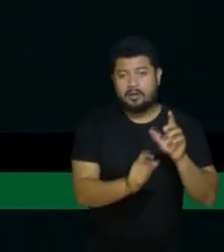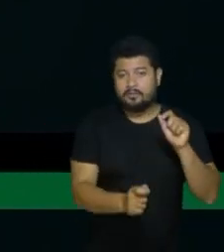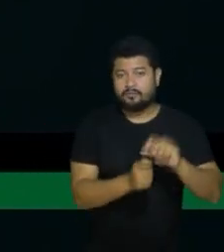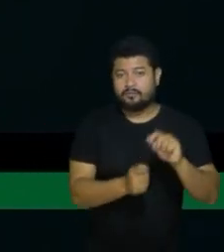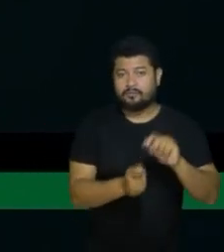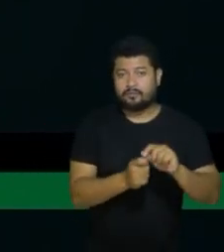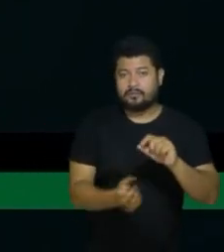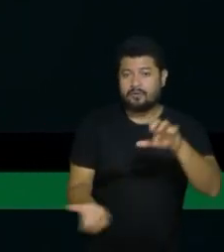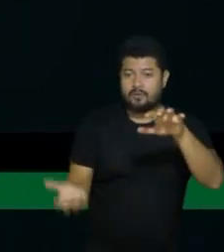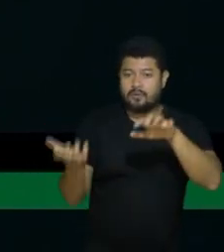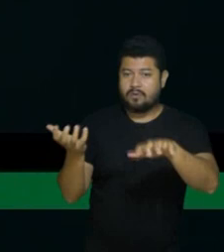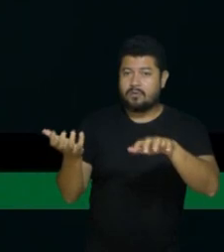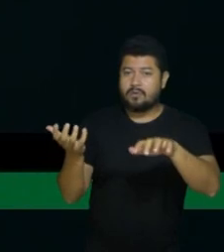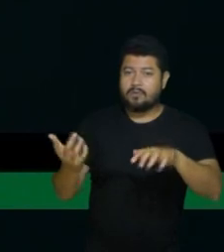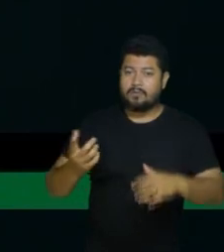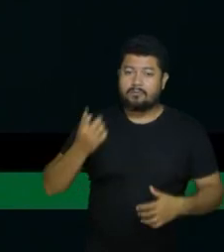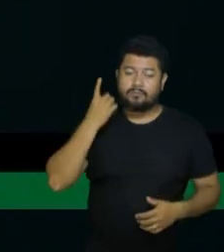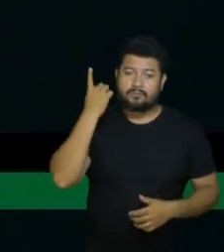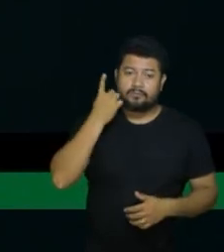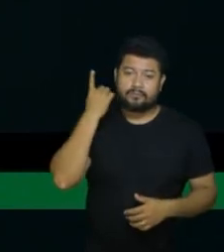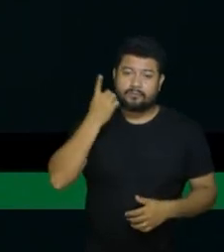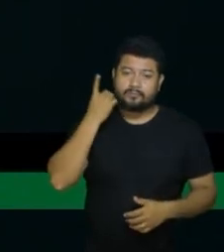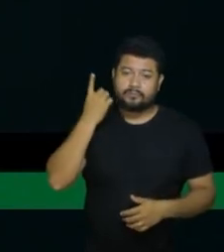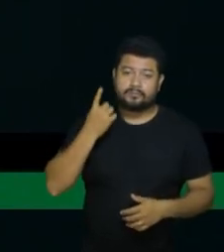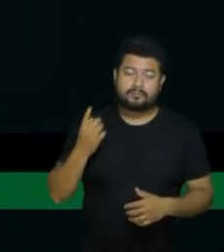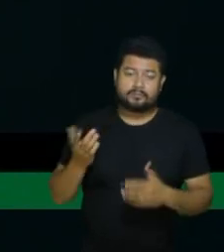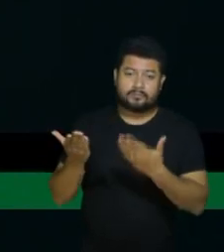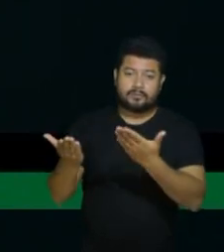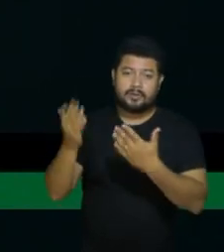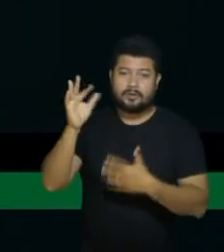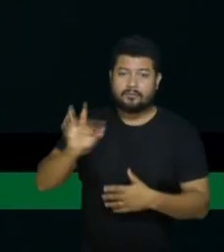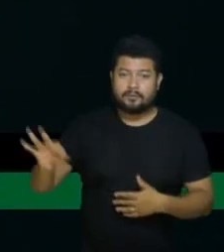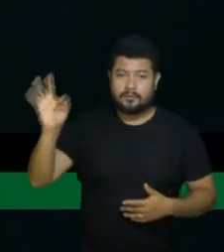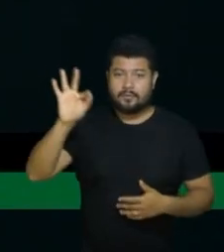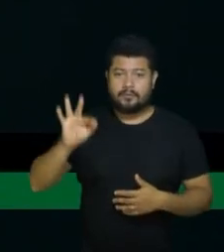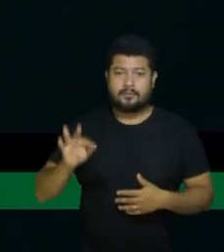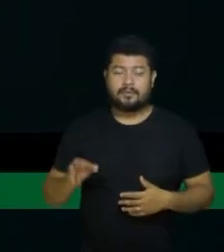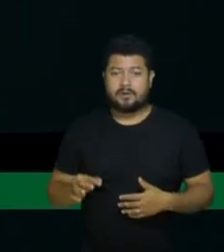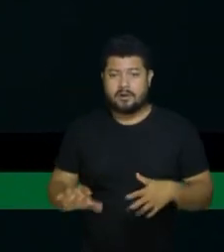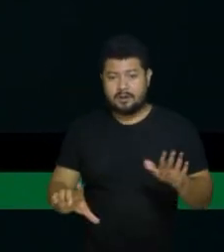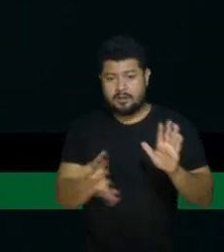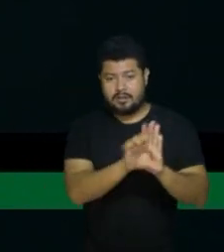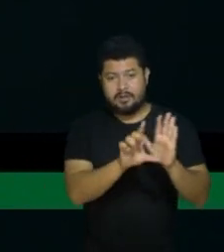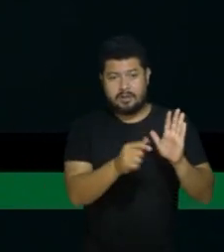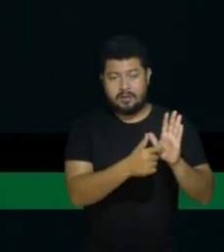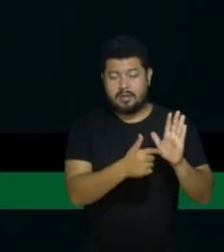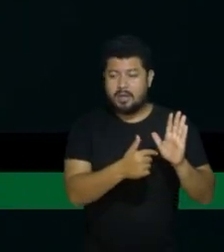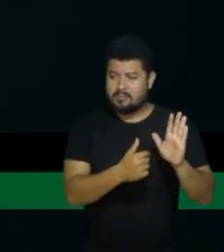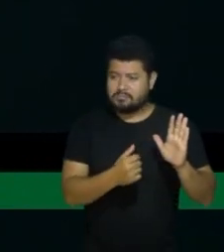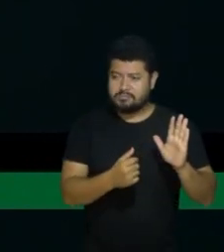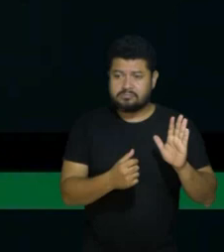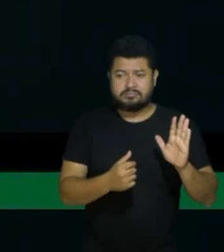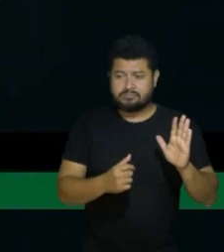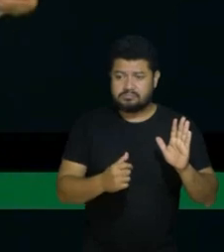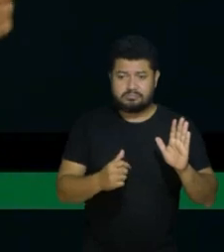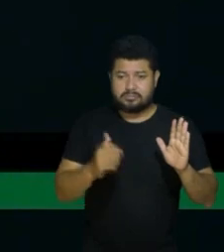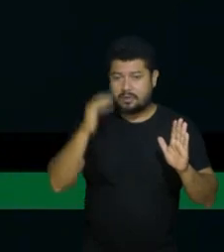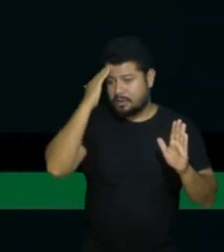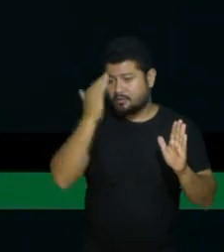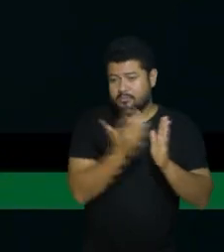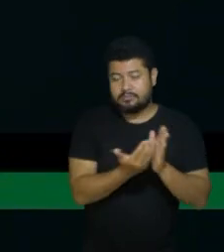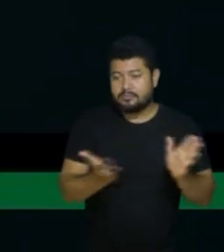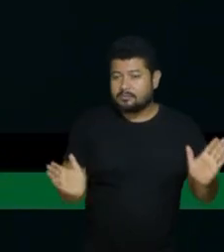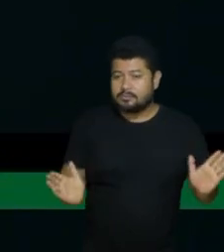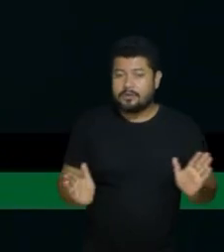deputados e pelos senadores é legal é legal mas no meu ponto de vista mais do que